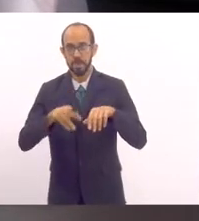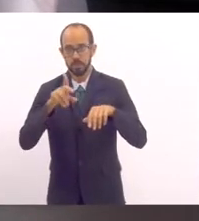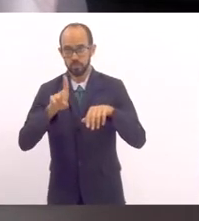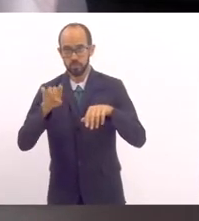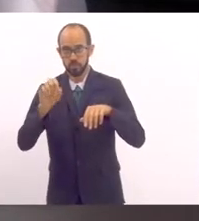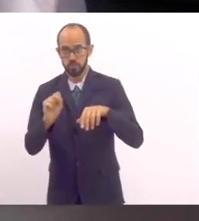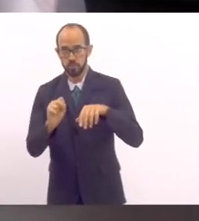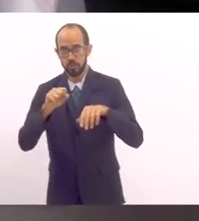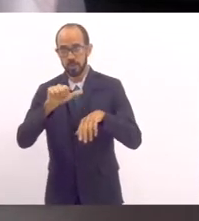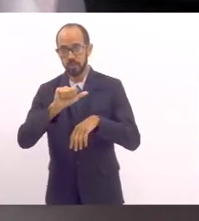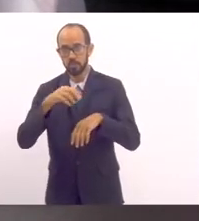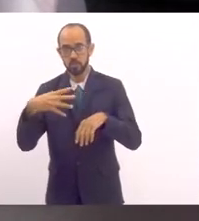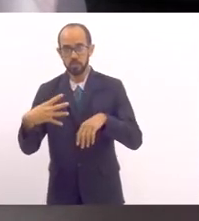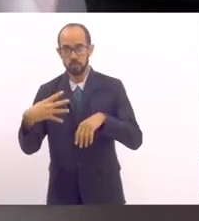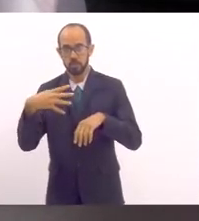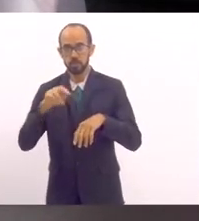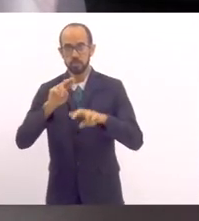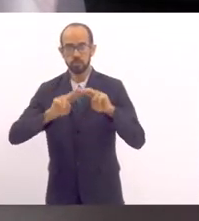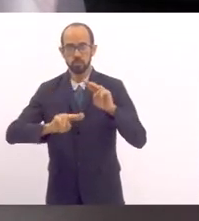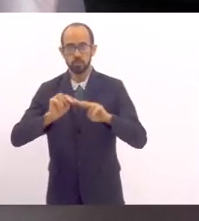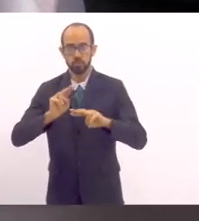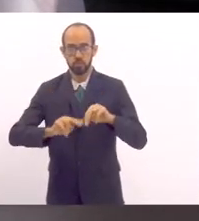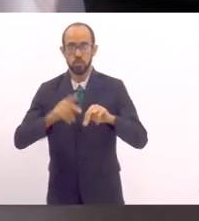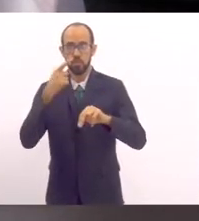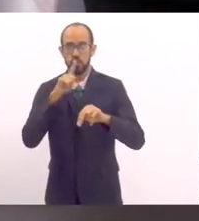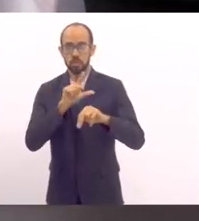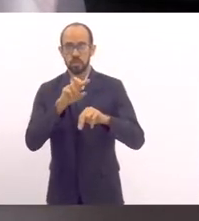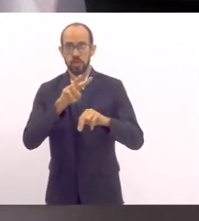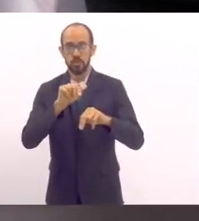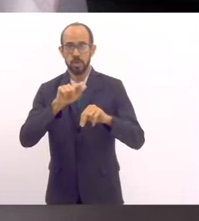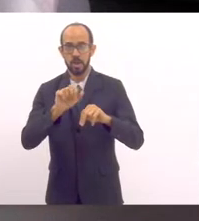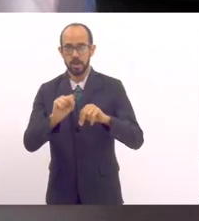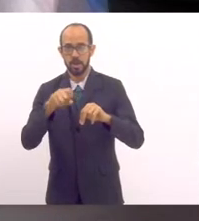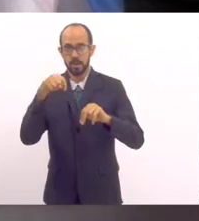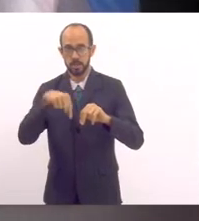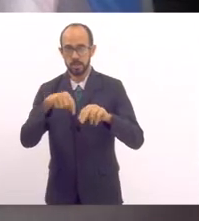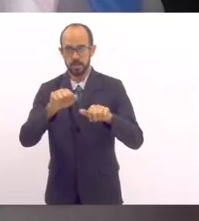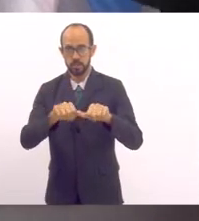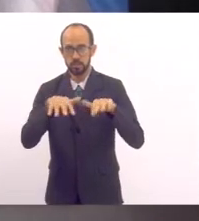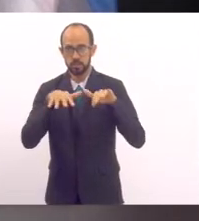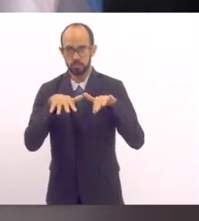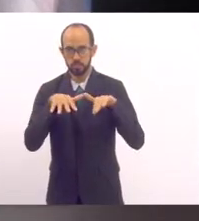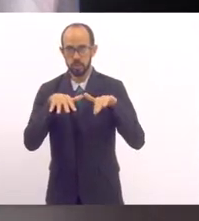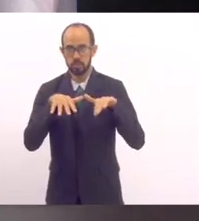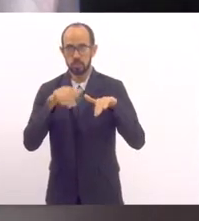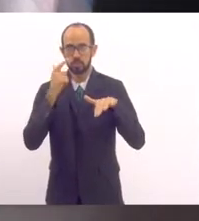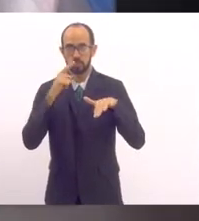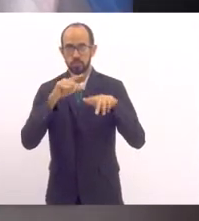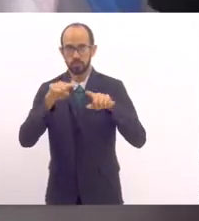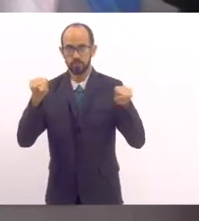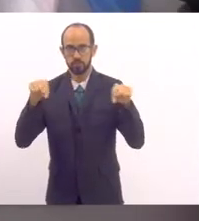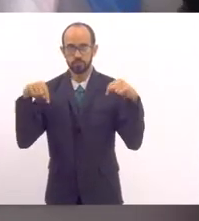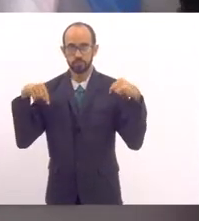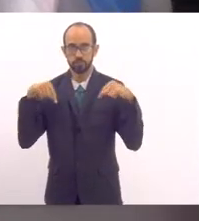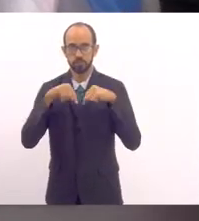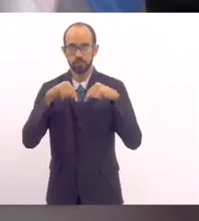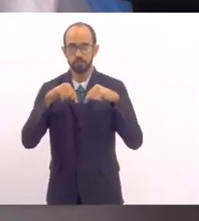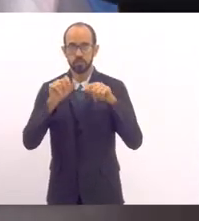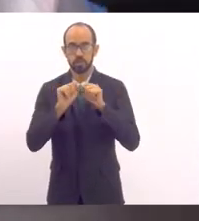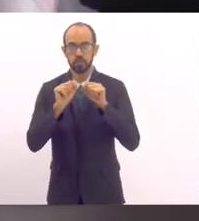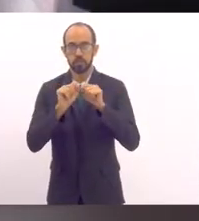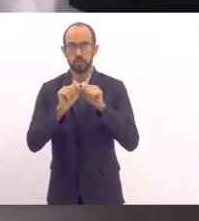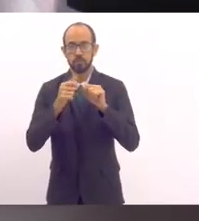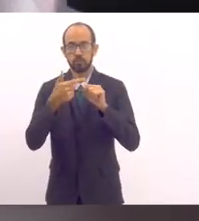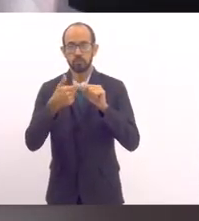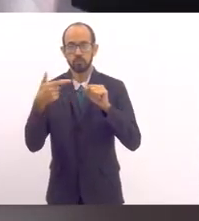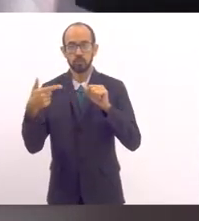dia, 14, consegui uma vaga neste auditório para realizarmos o debate no dia 22 de